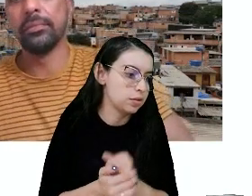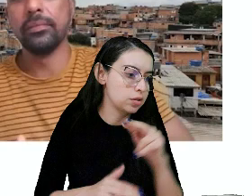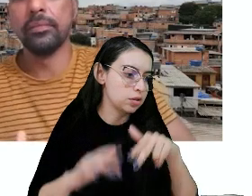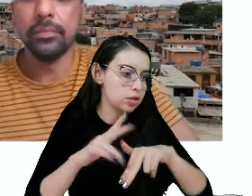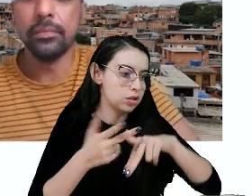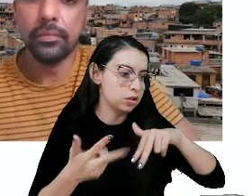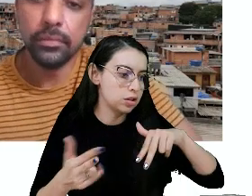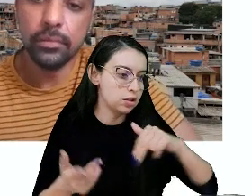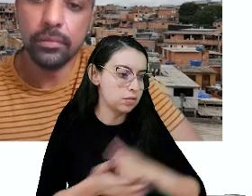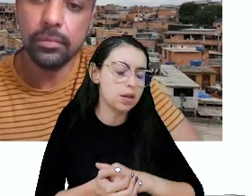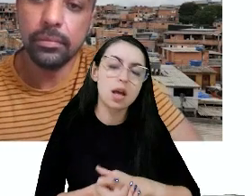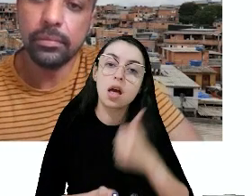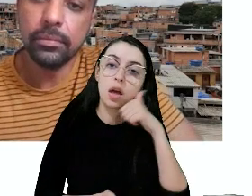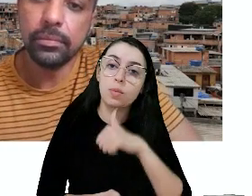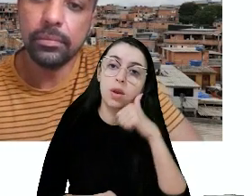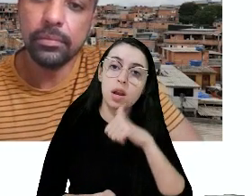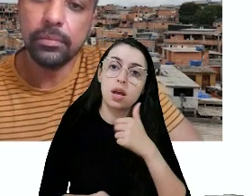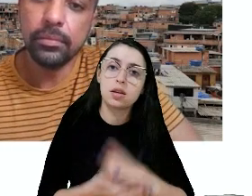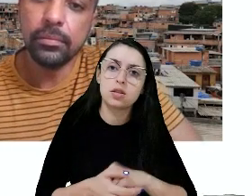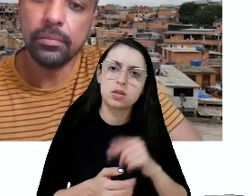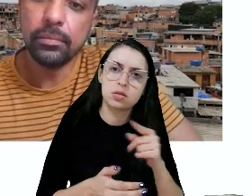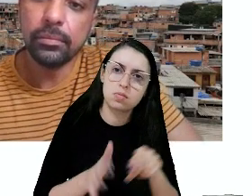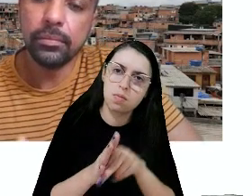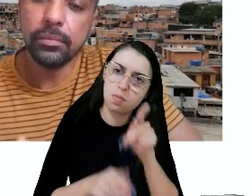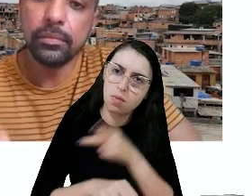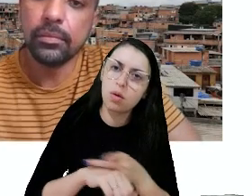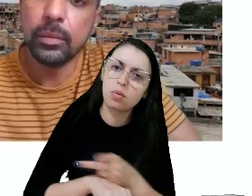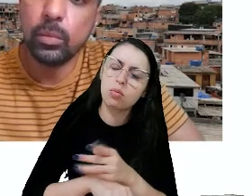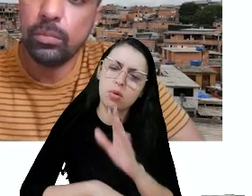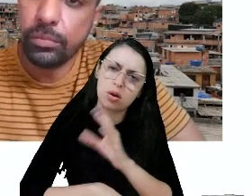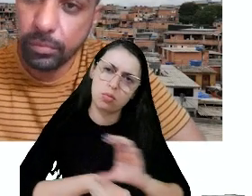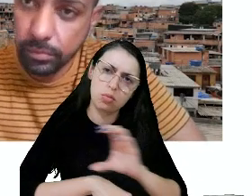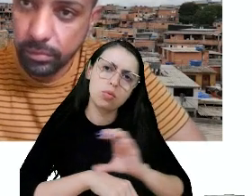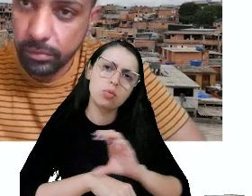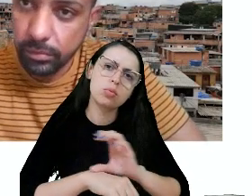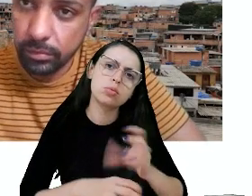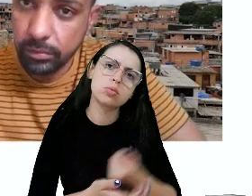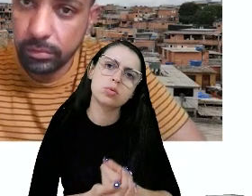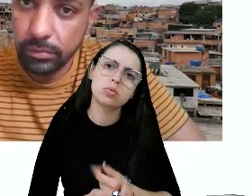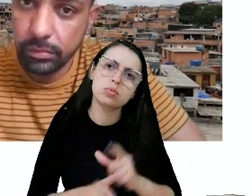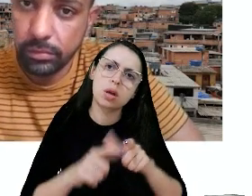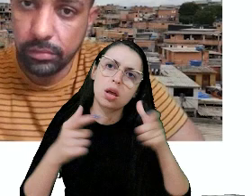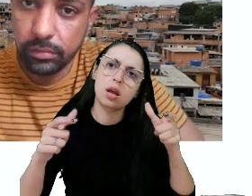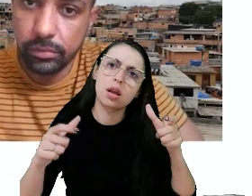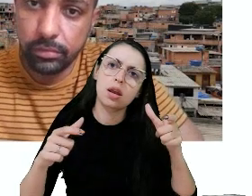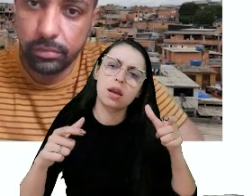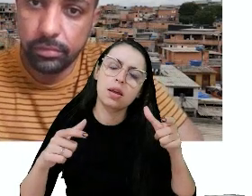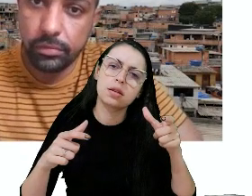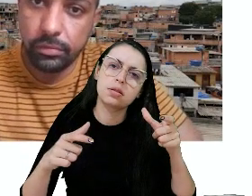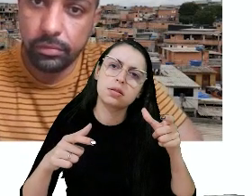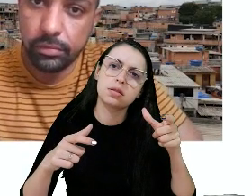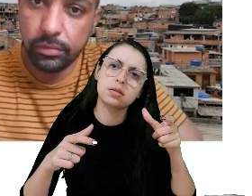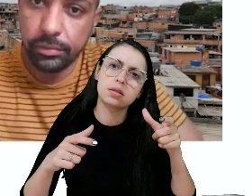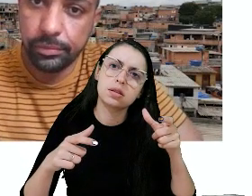Gênero. As mulheres procuram essa capacitação? Vocês têm um número alto